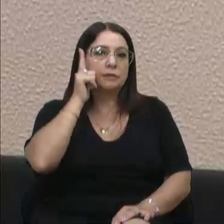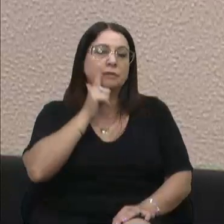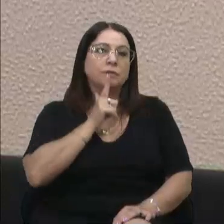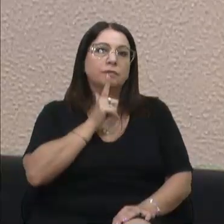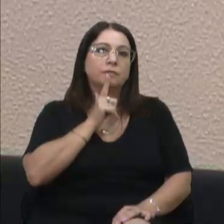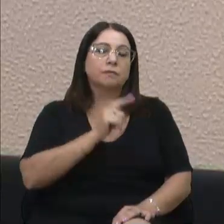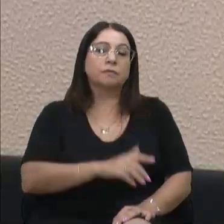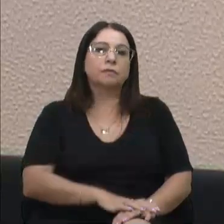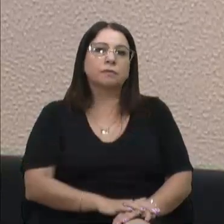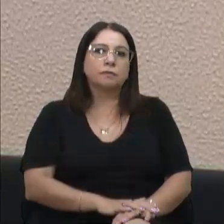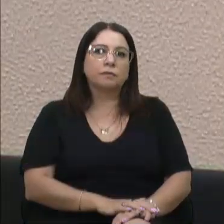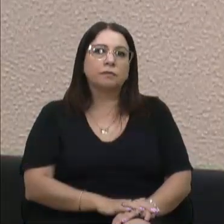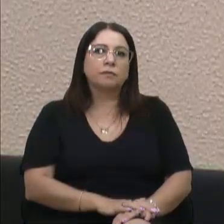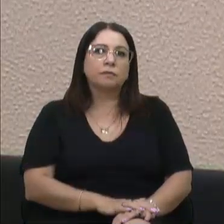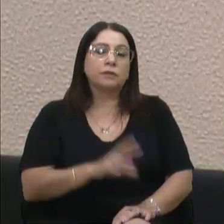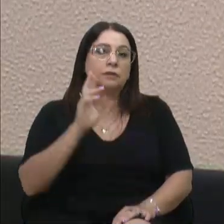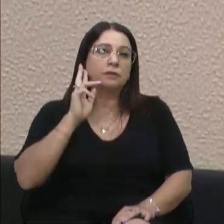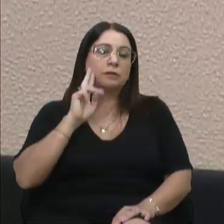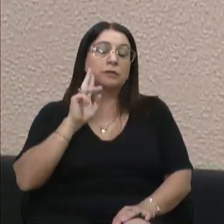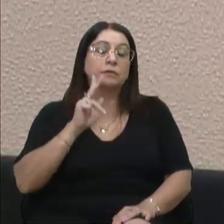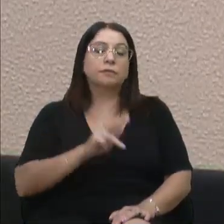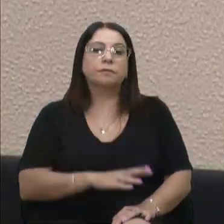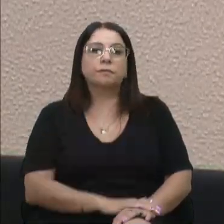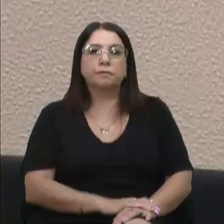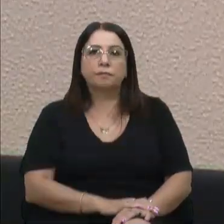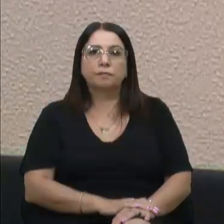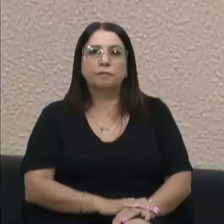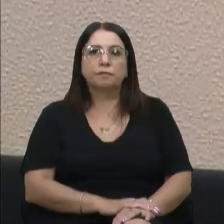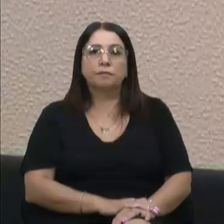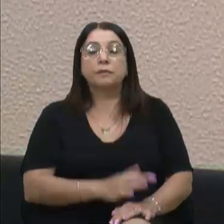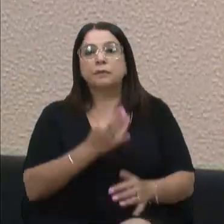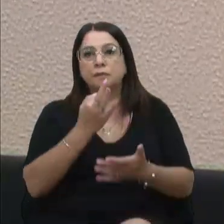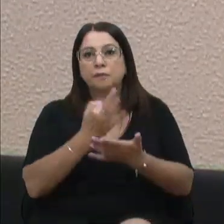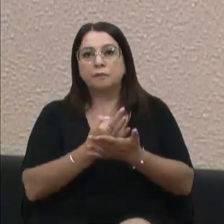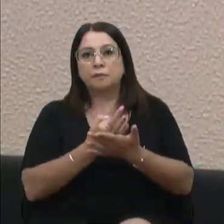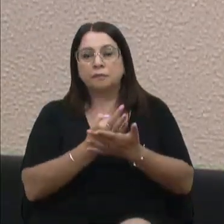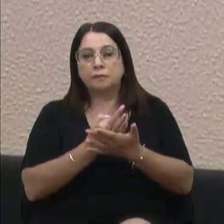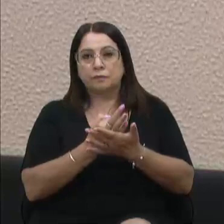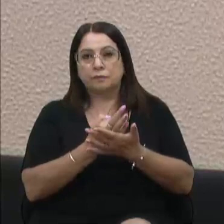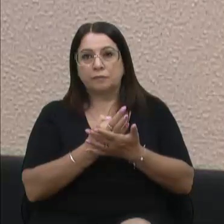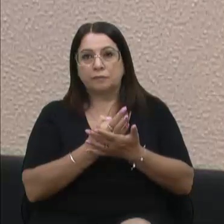Calinhato e vereador Renato Oliveira. E com ausência